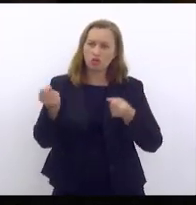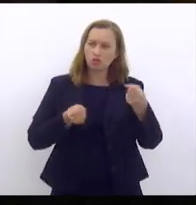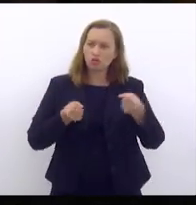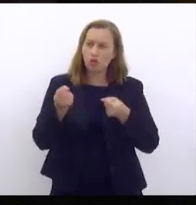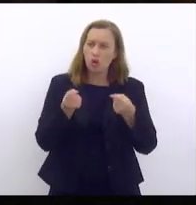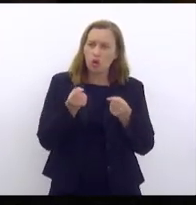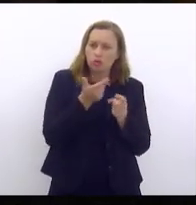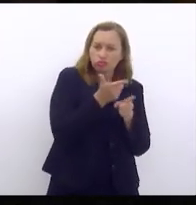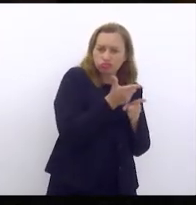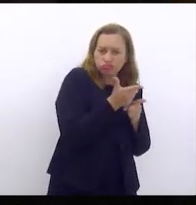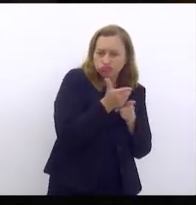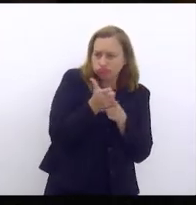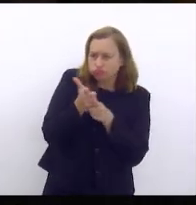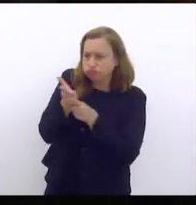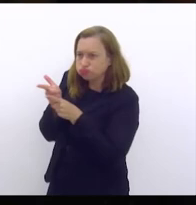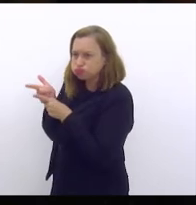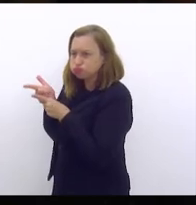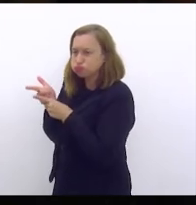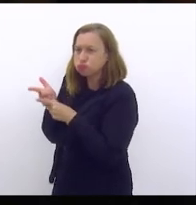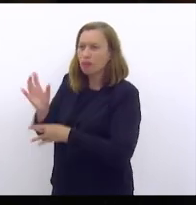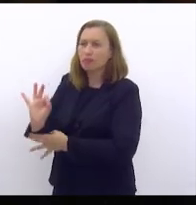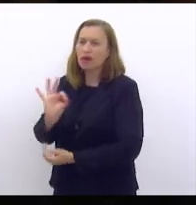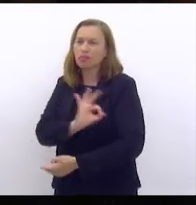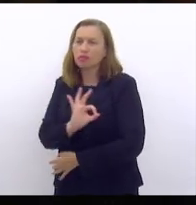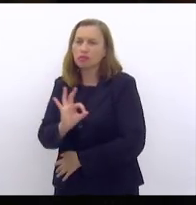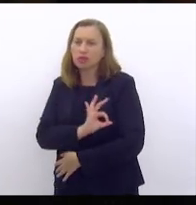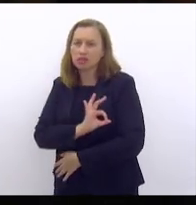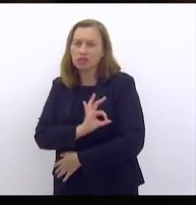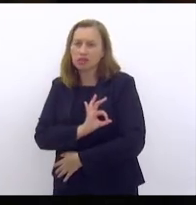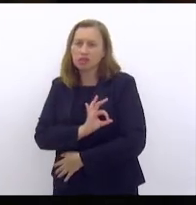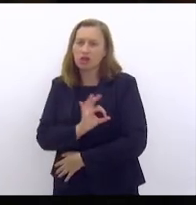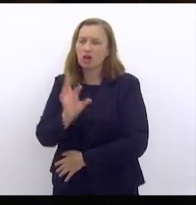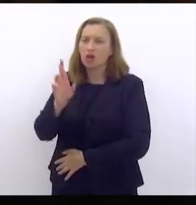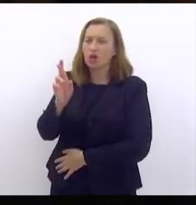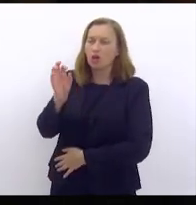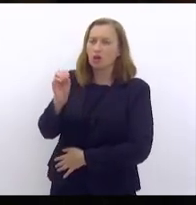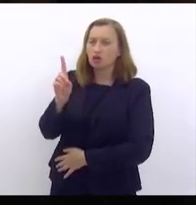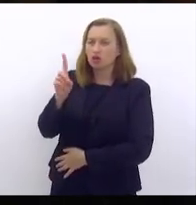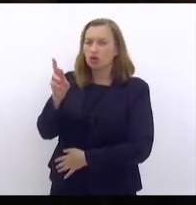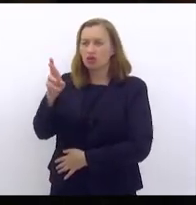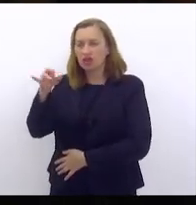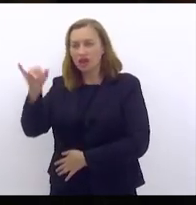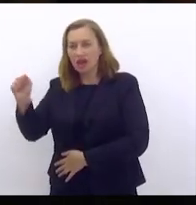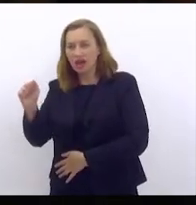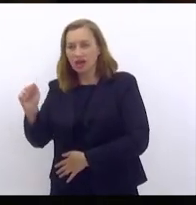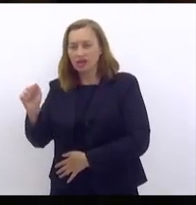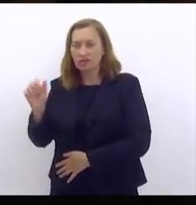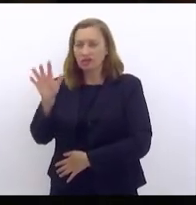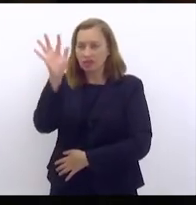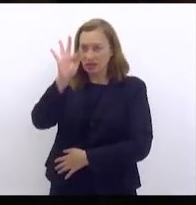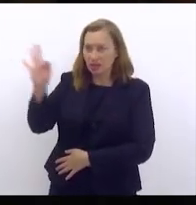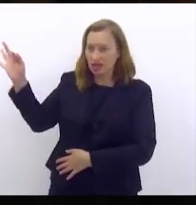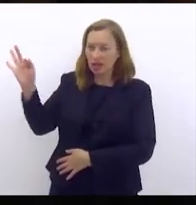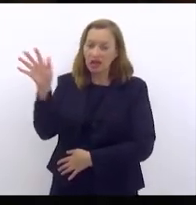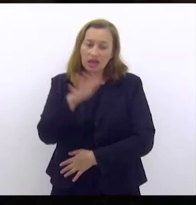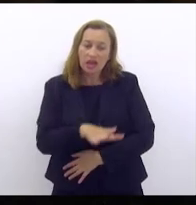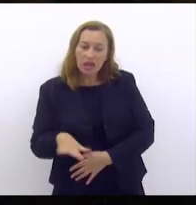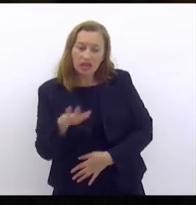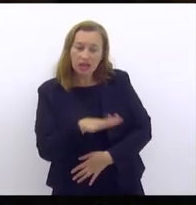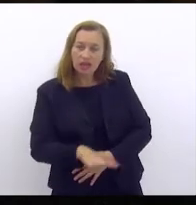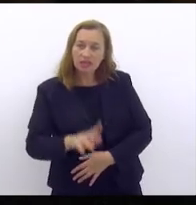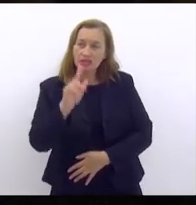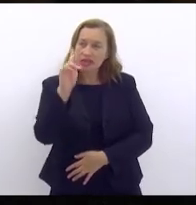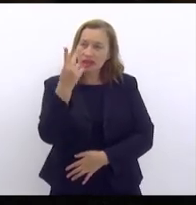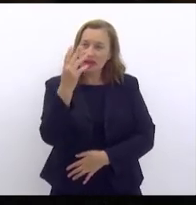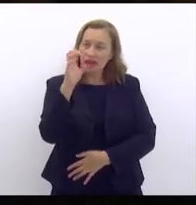foi atingido pela Polícia Rodoviária Federal e a pequena Helena, que